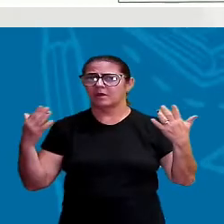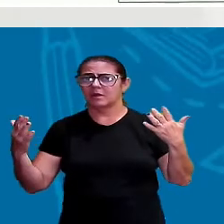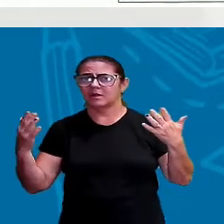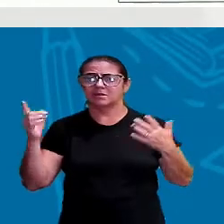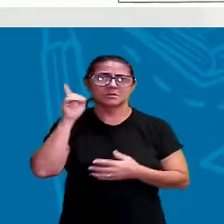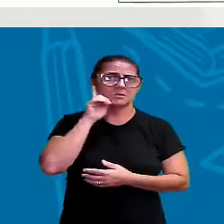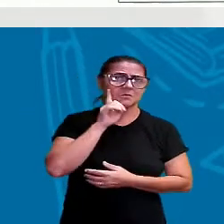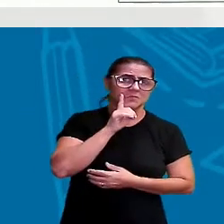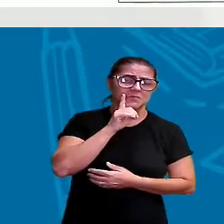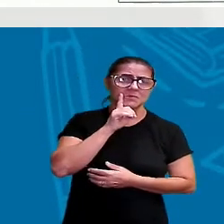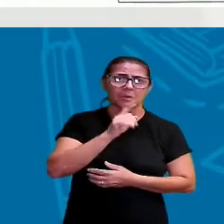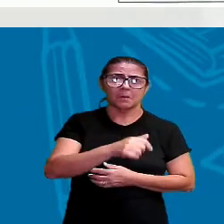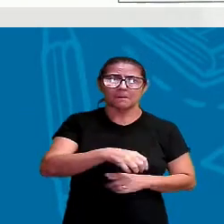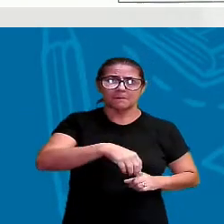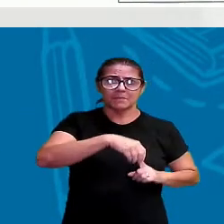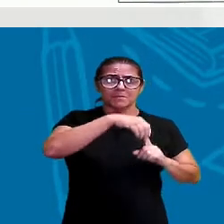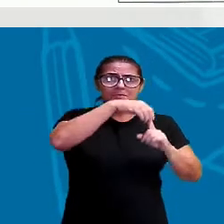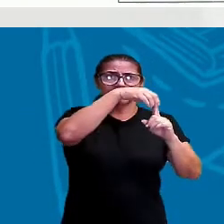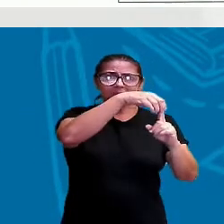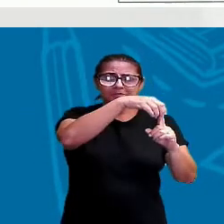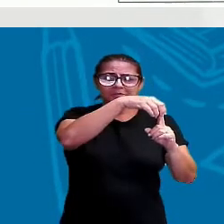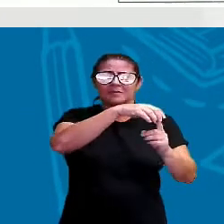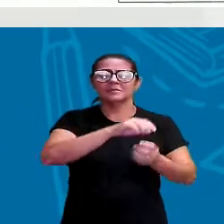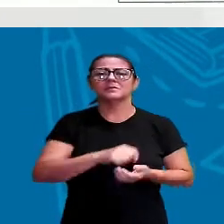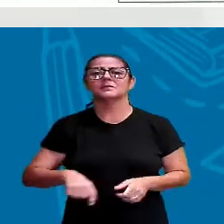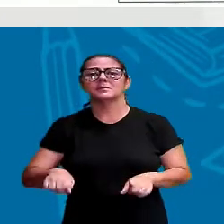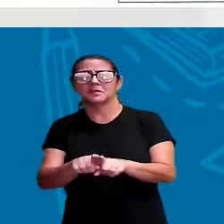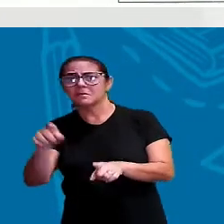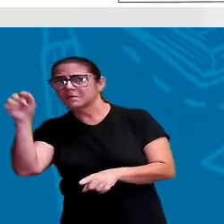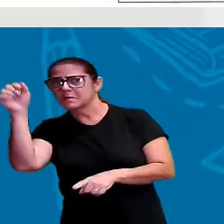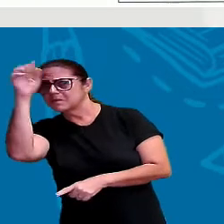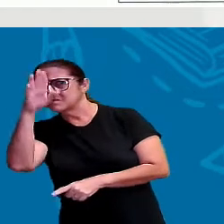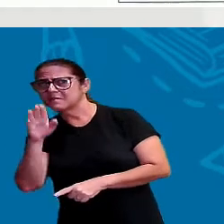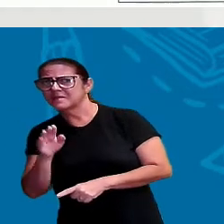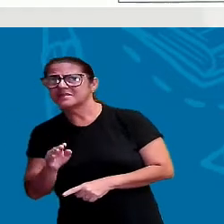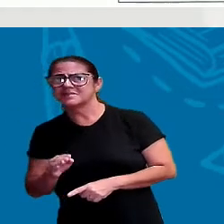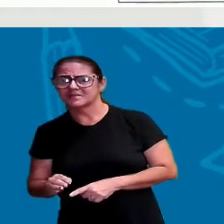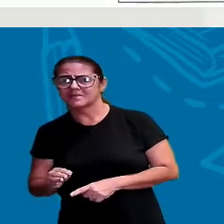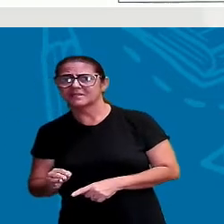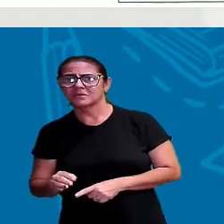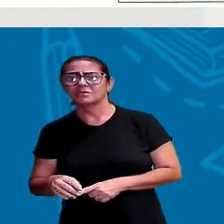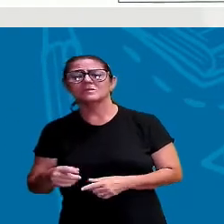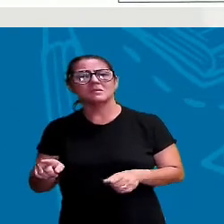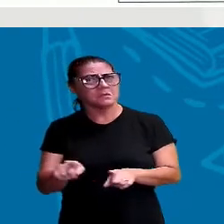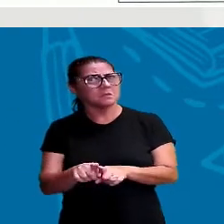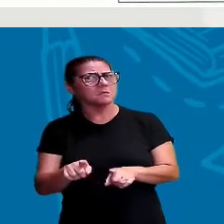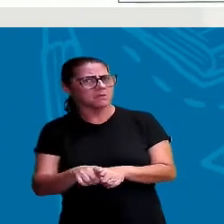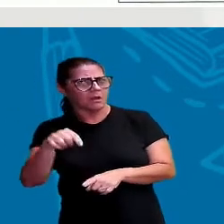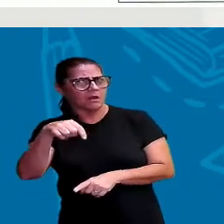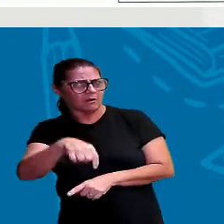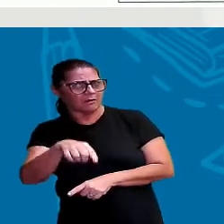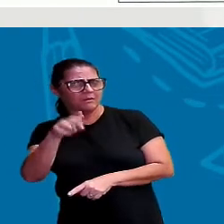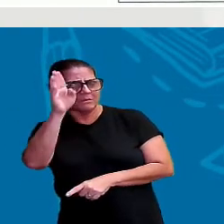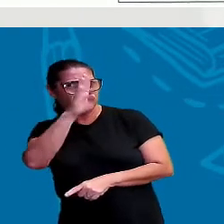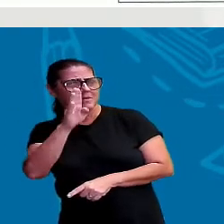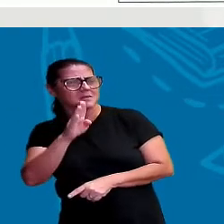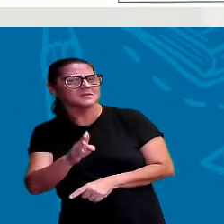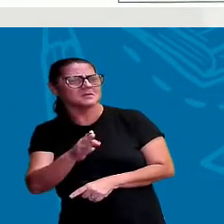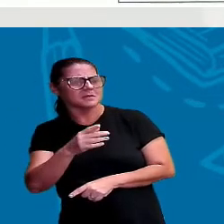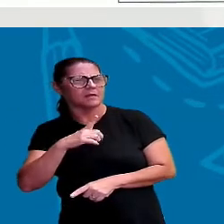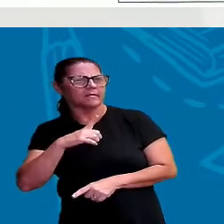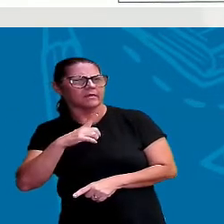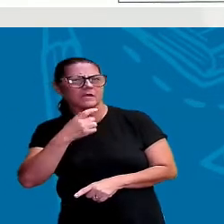Estados Unidos, que foi o principal, temos aí também Brasil, para também expor o que nós temos de melhor. Claro que